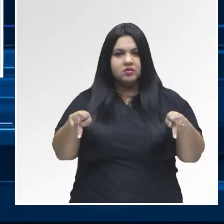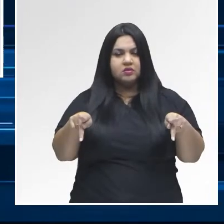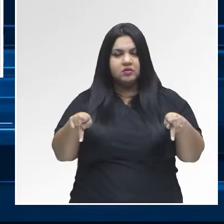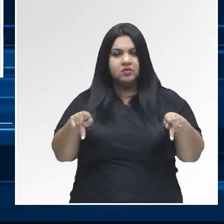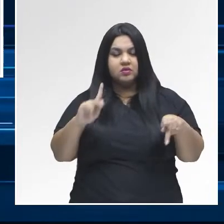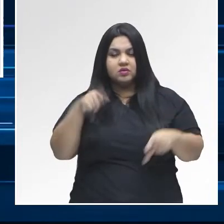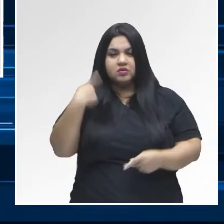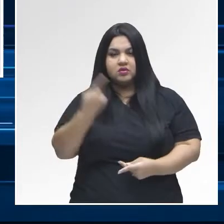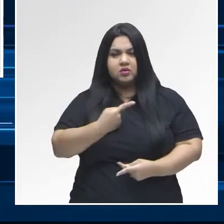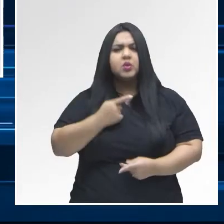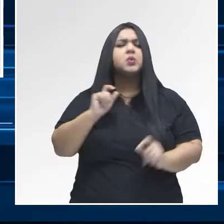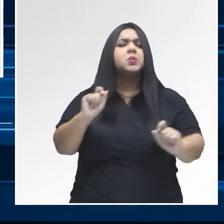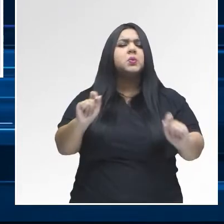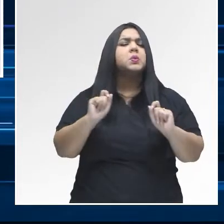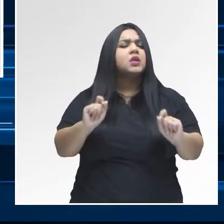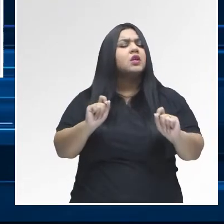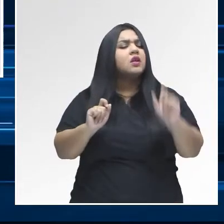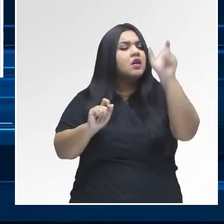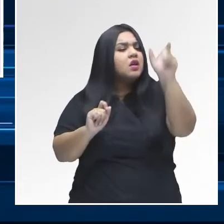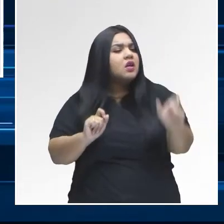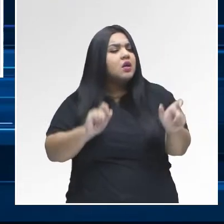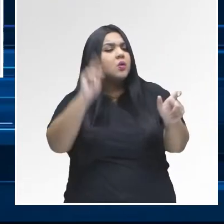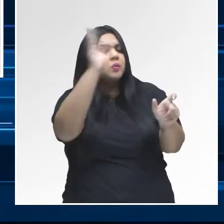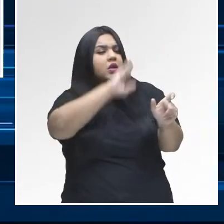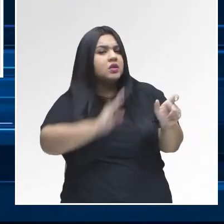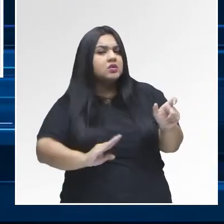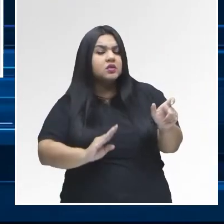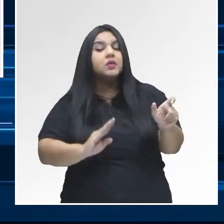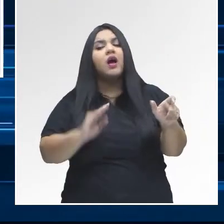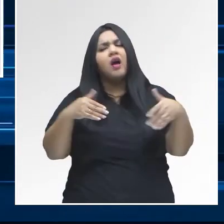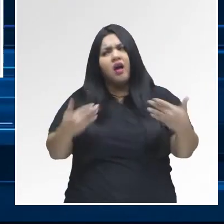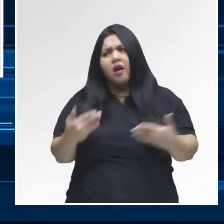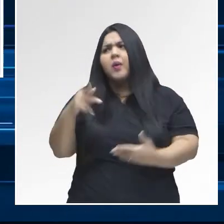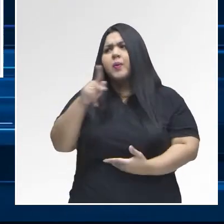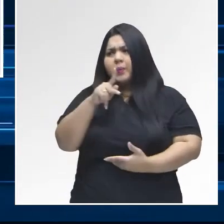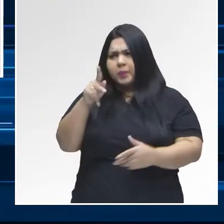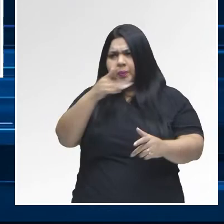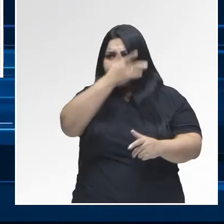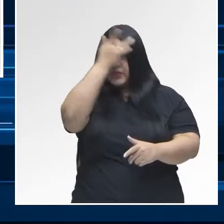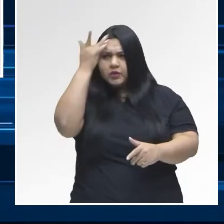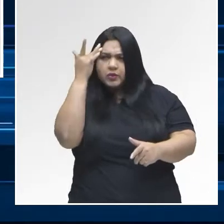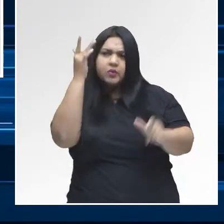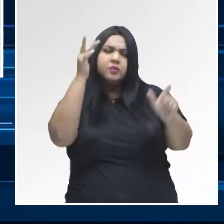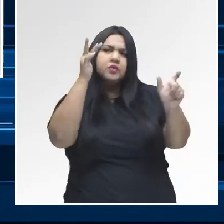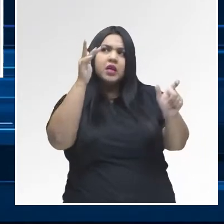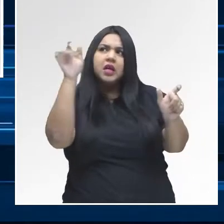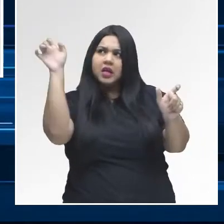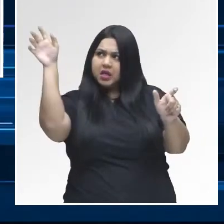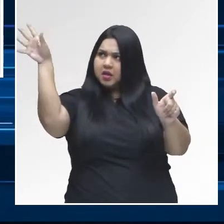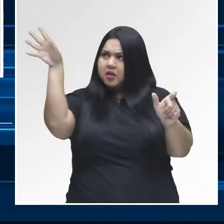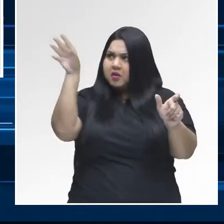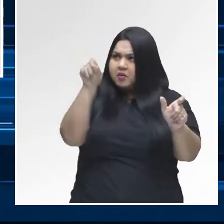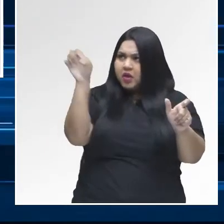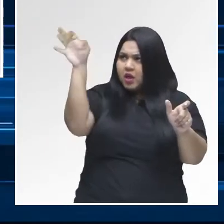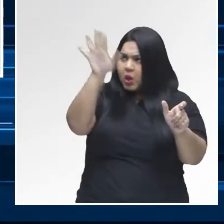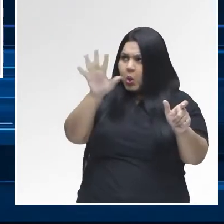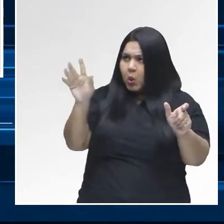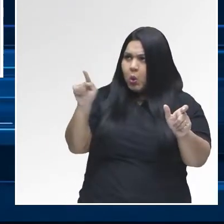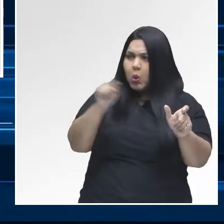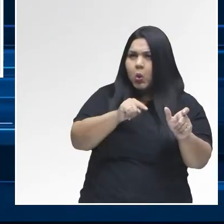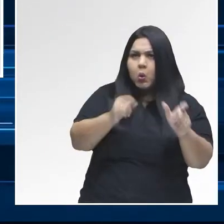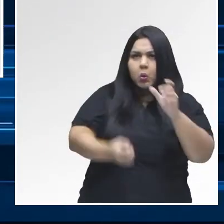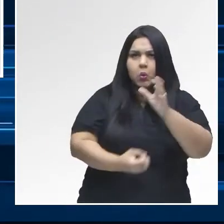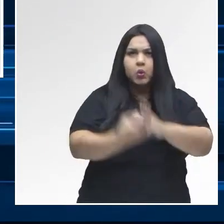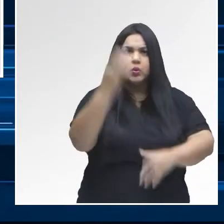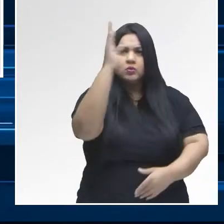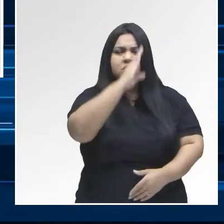nosso povo. Quem é o brasileiro? Ah, professor, o brasileiro é o descendente do europeu. Será? Professor, não,